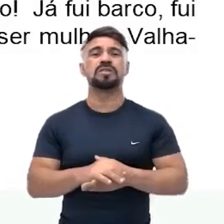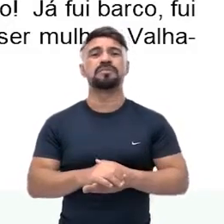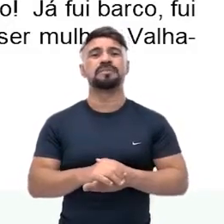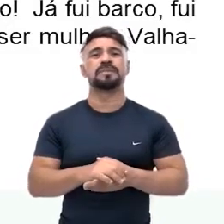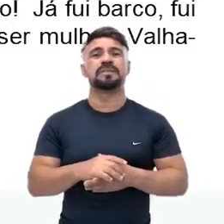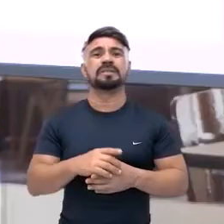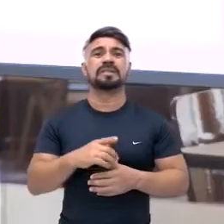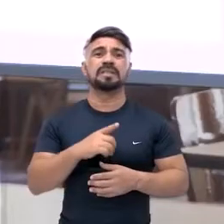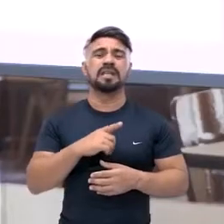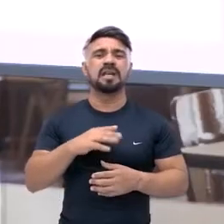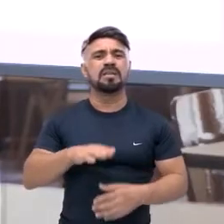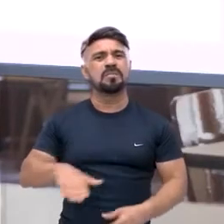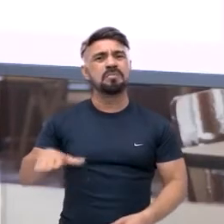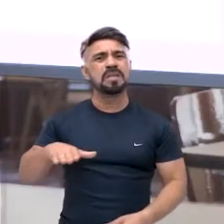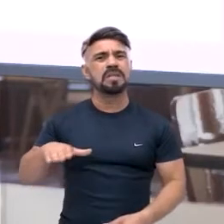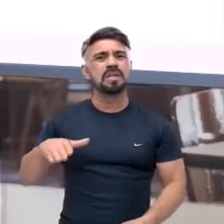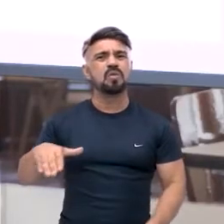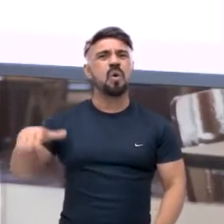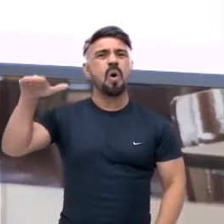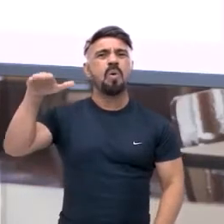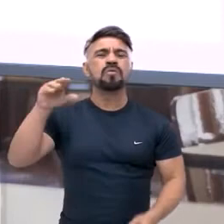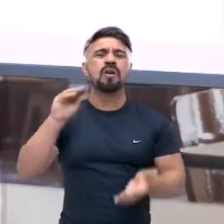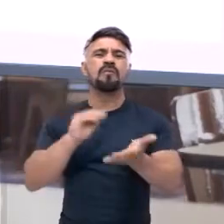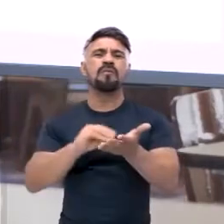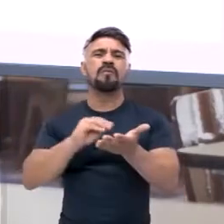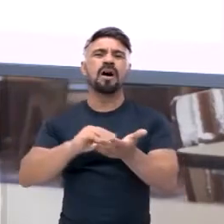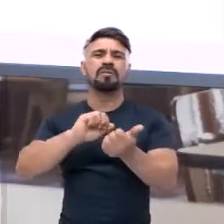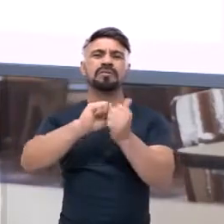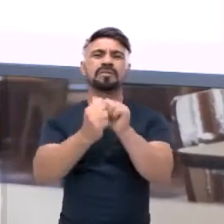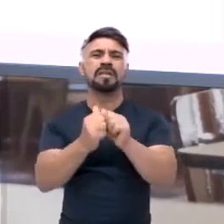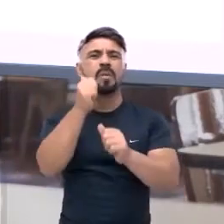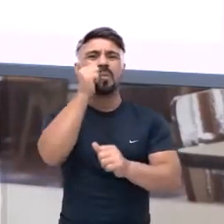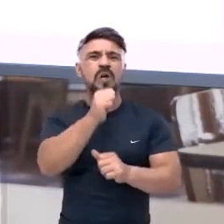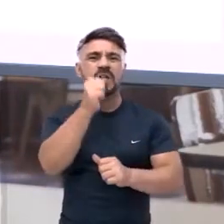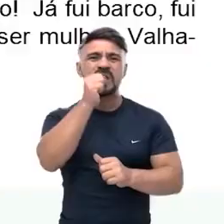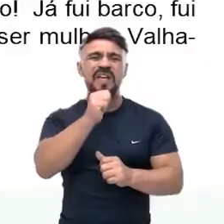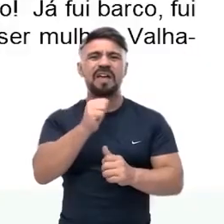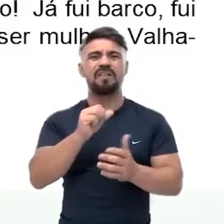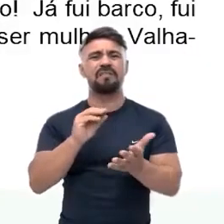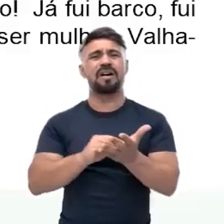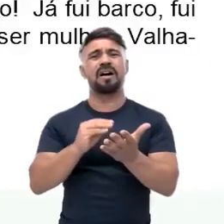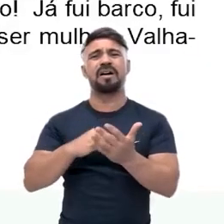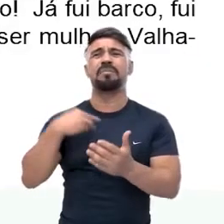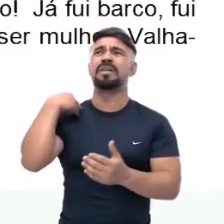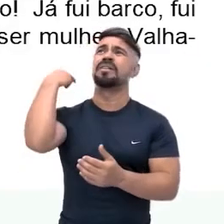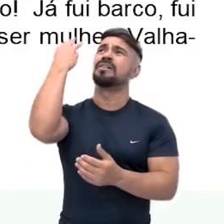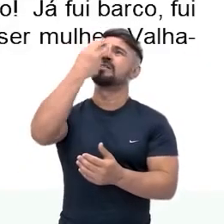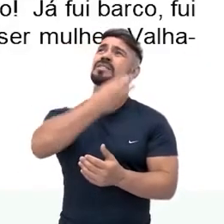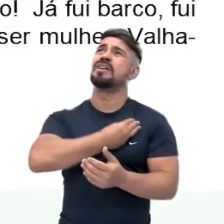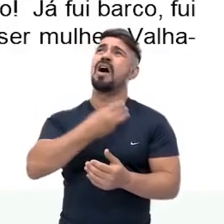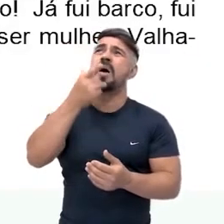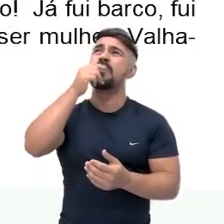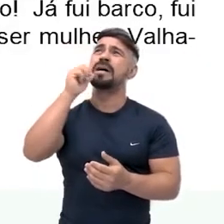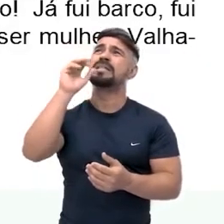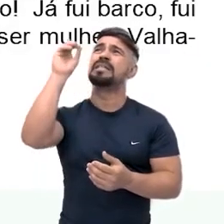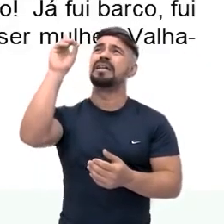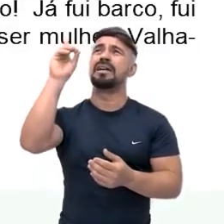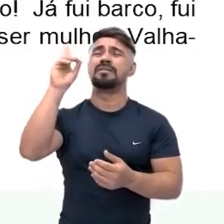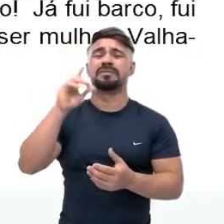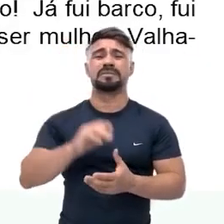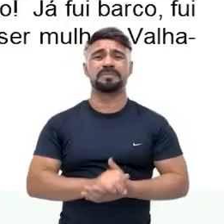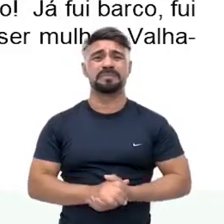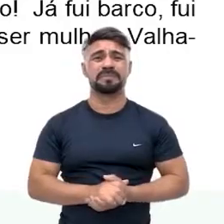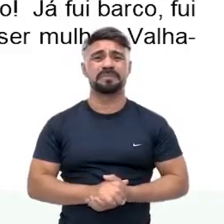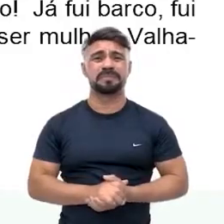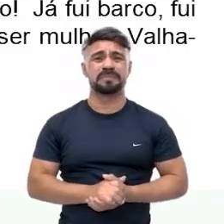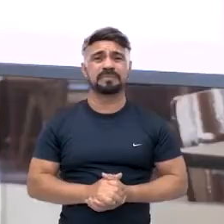sou escalé. Já fui menino, fui homem, só me falta ser mulher. Valha-me Nossa Senhora, Mãe de Deus